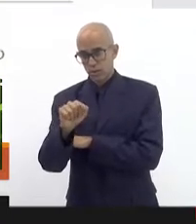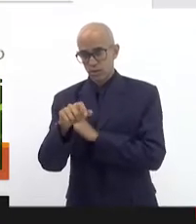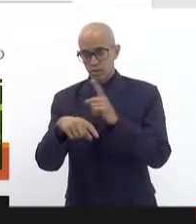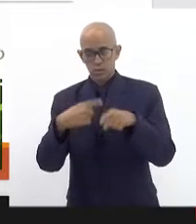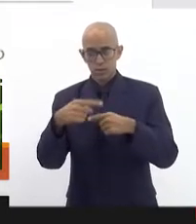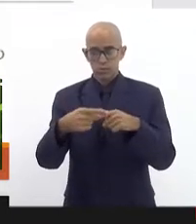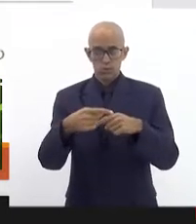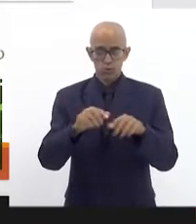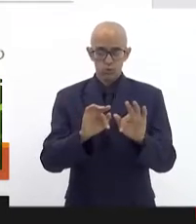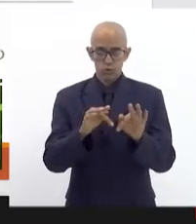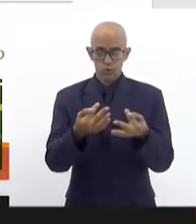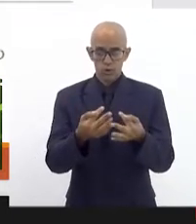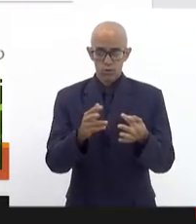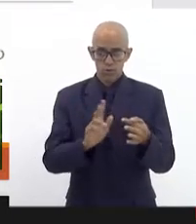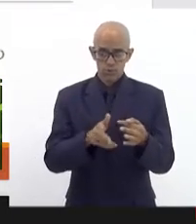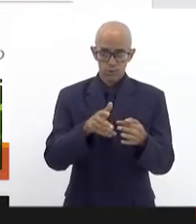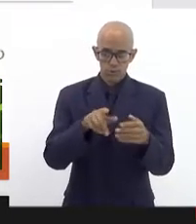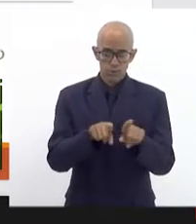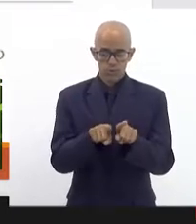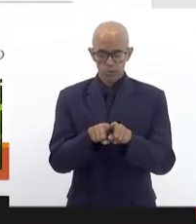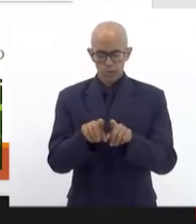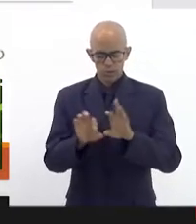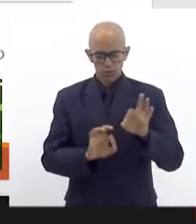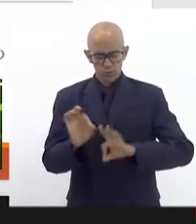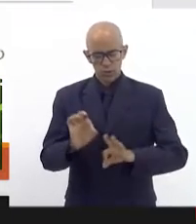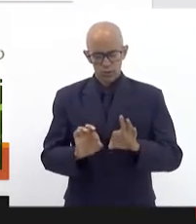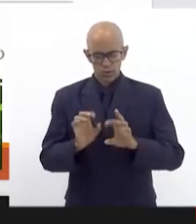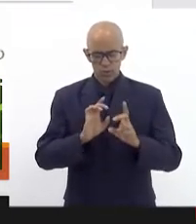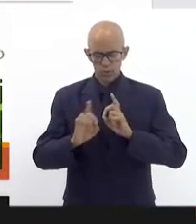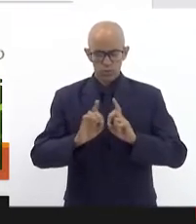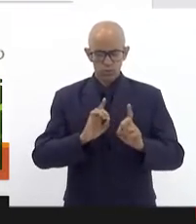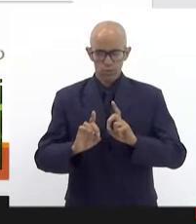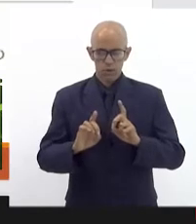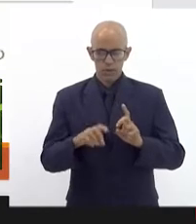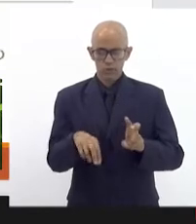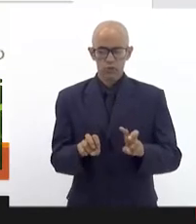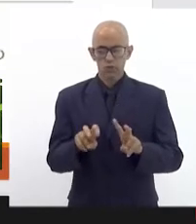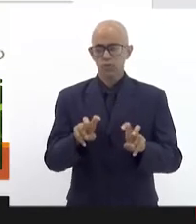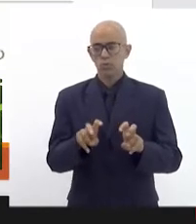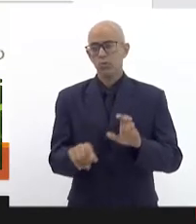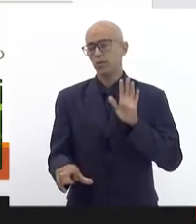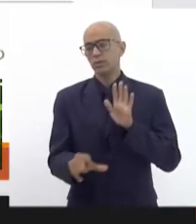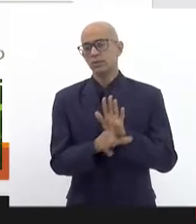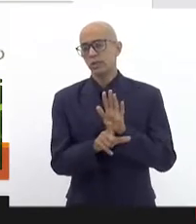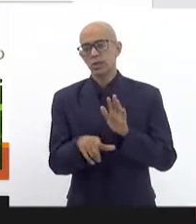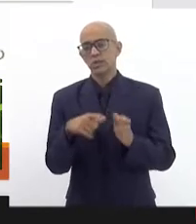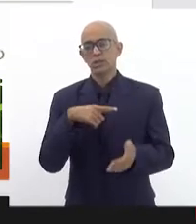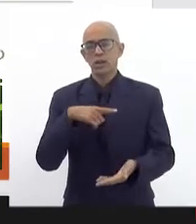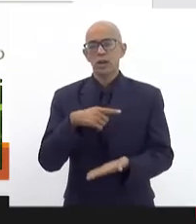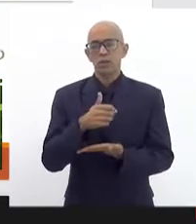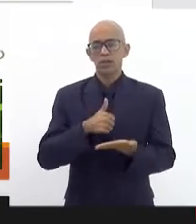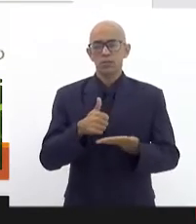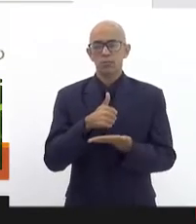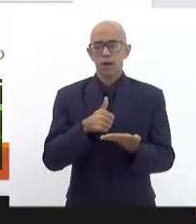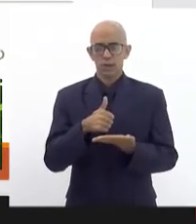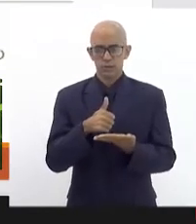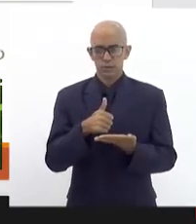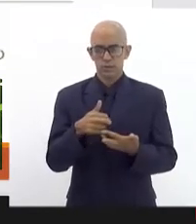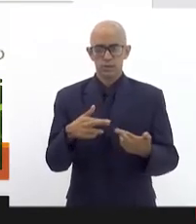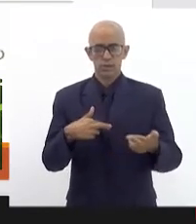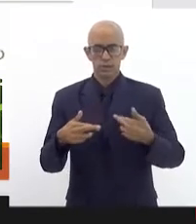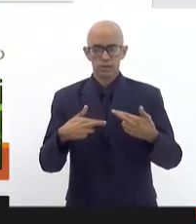fórum permanente, e estabelecemos um debate, né? Aqui estão as leis que nós usamos como base da Constituição Nacional,